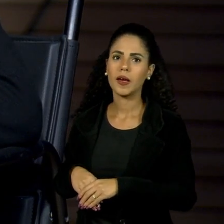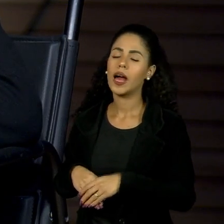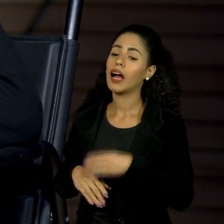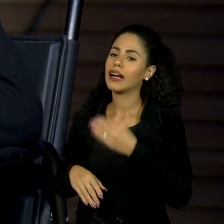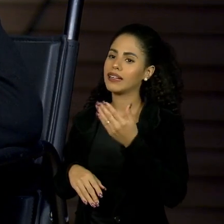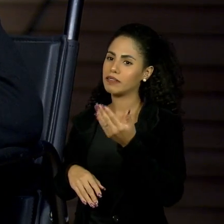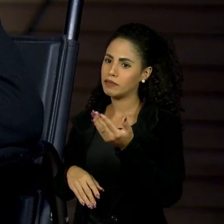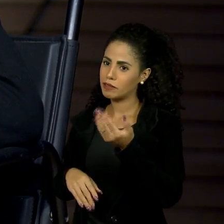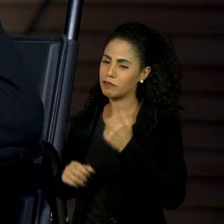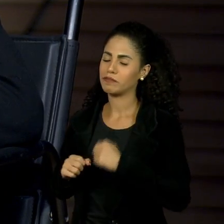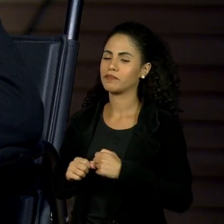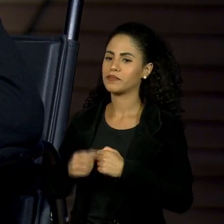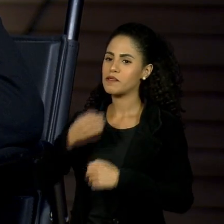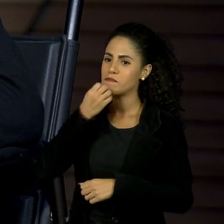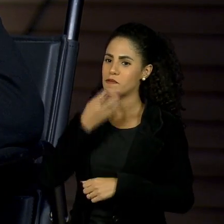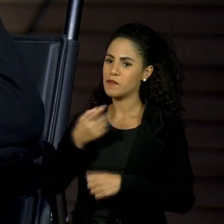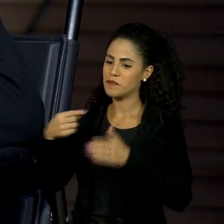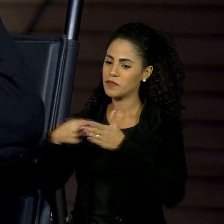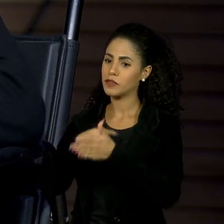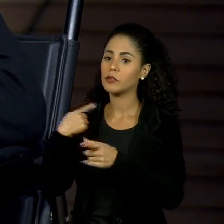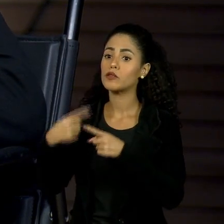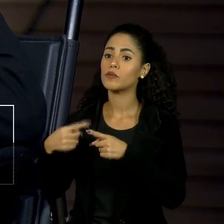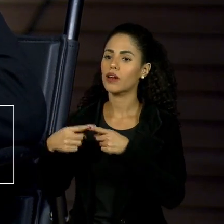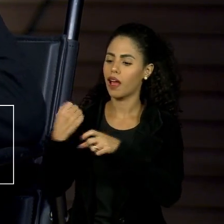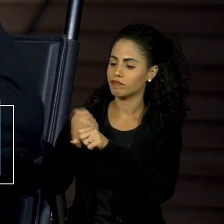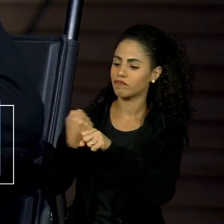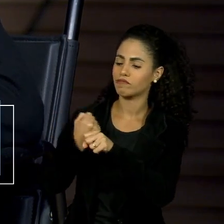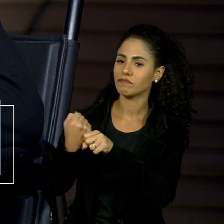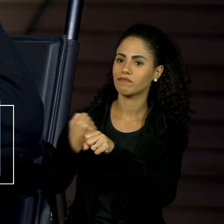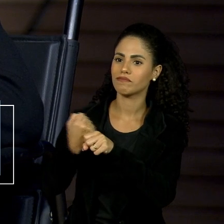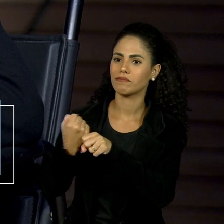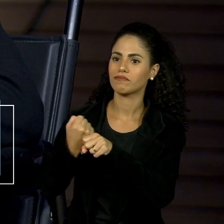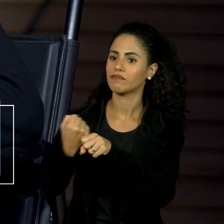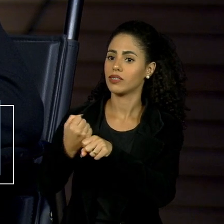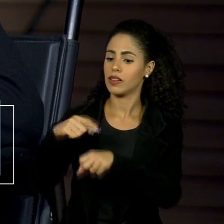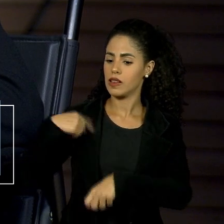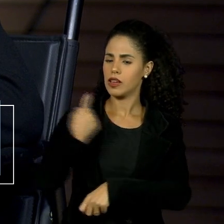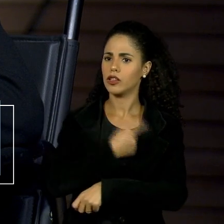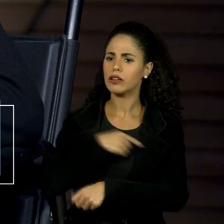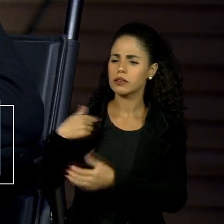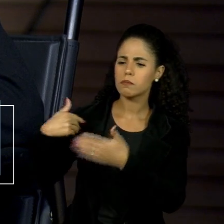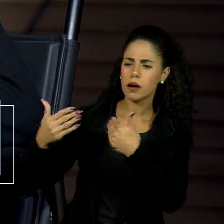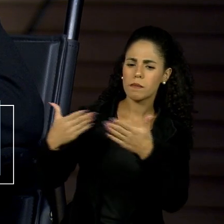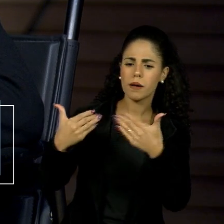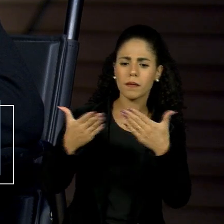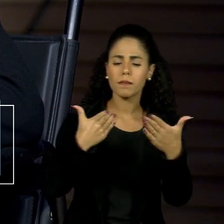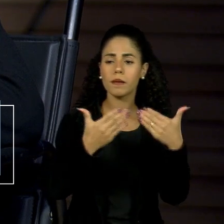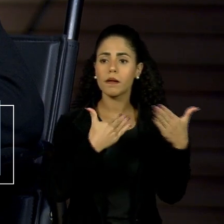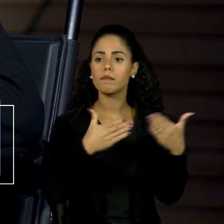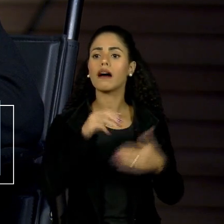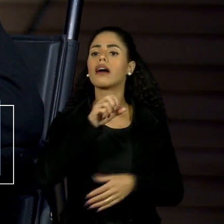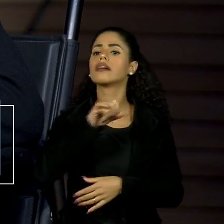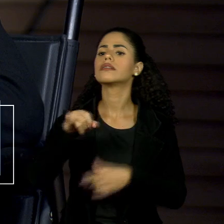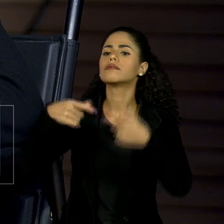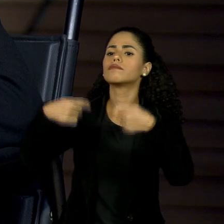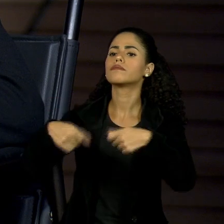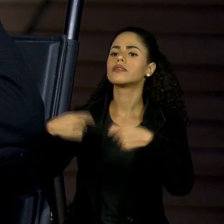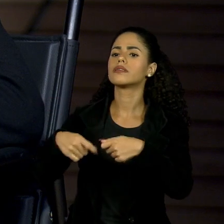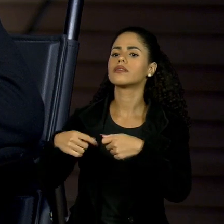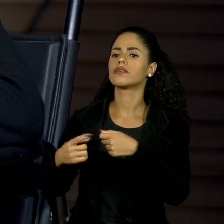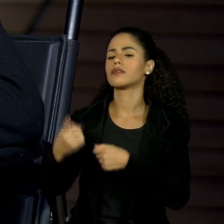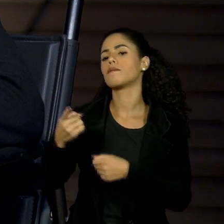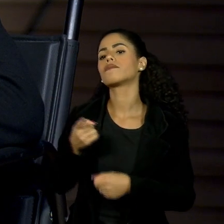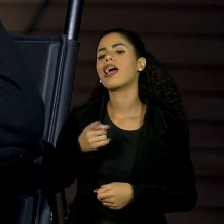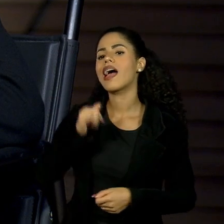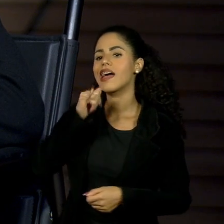gosto para entender isso? Durante muitos anos, décadas, a gente debateu muito se a gente deveria restringir o problema do